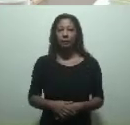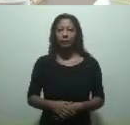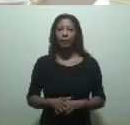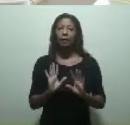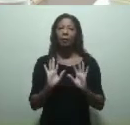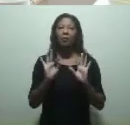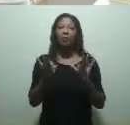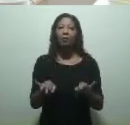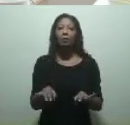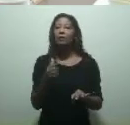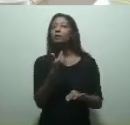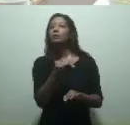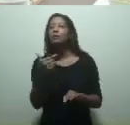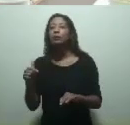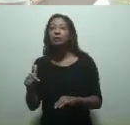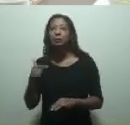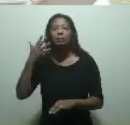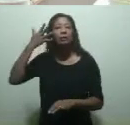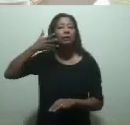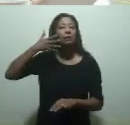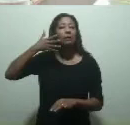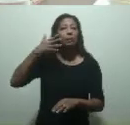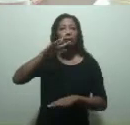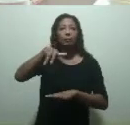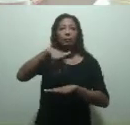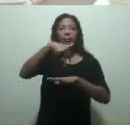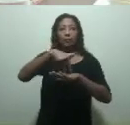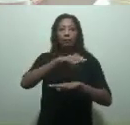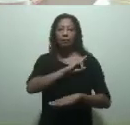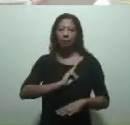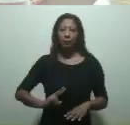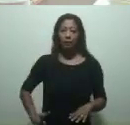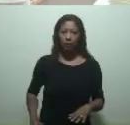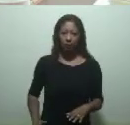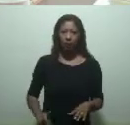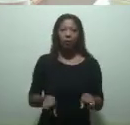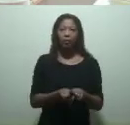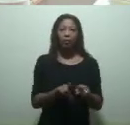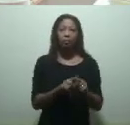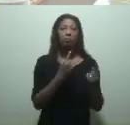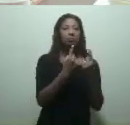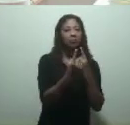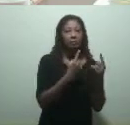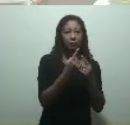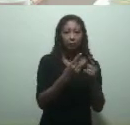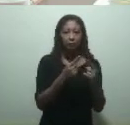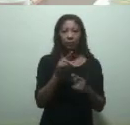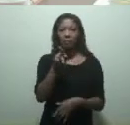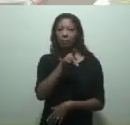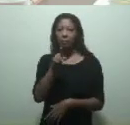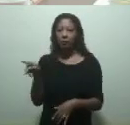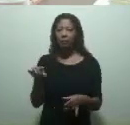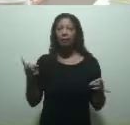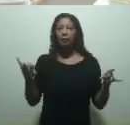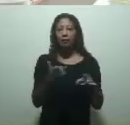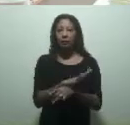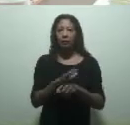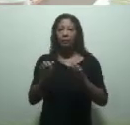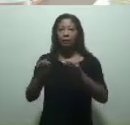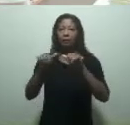fim, não havendo mais nenhum vereador a ocupar a tribuna e nenhuma matéria a deliberar, o senhor presidente deu por encerrada a